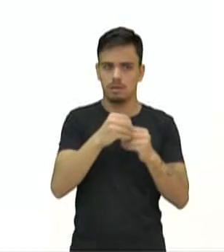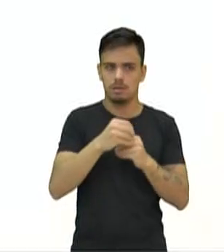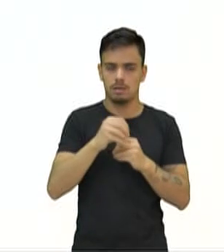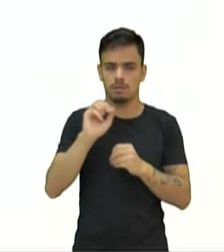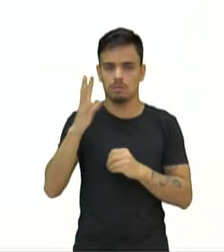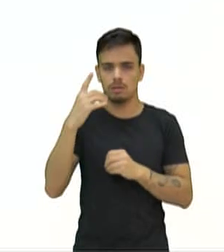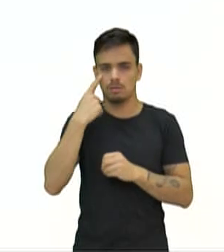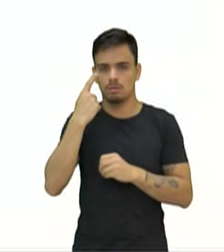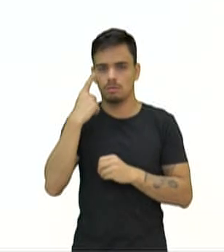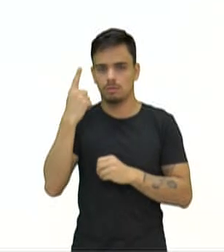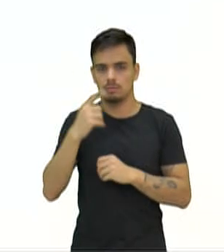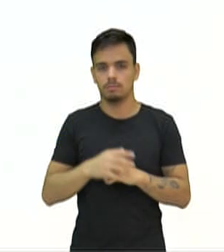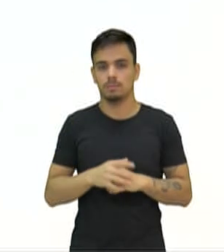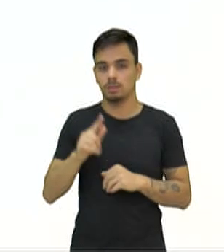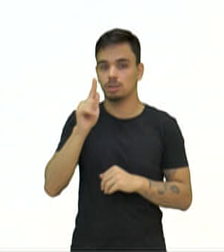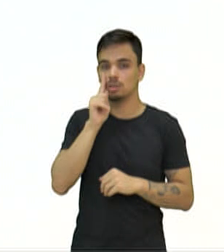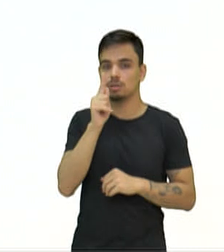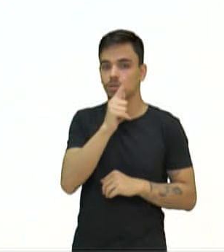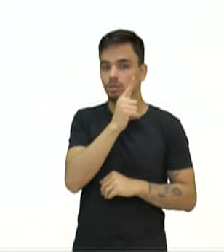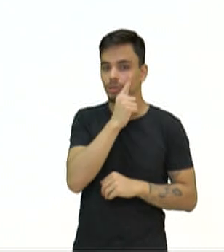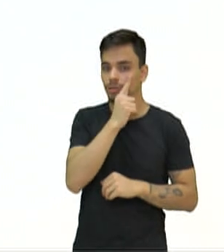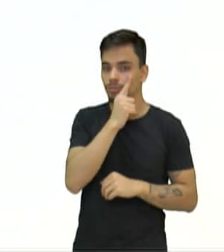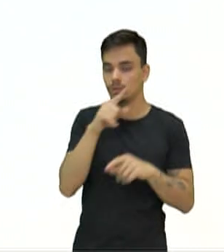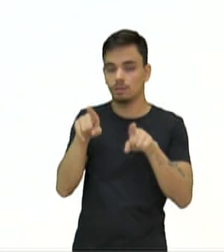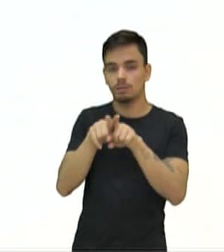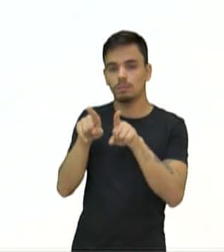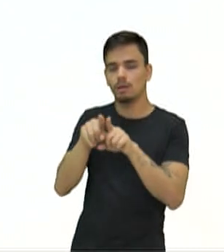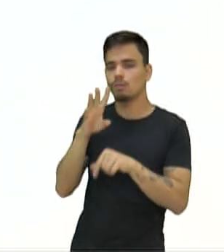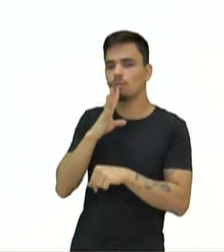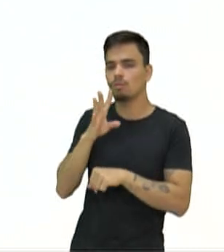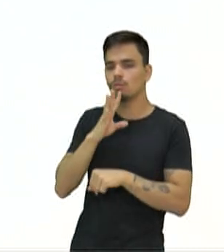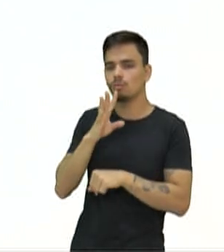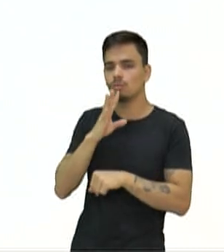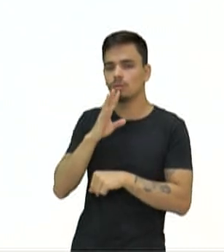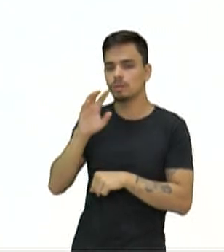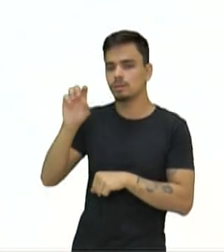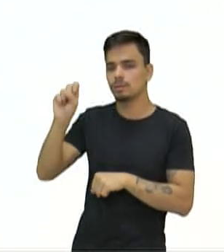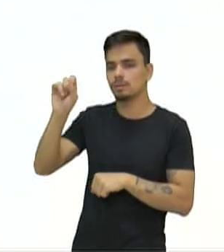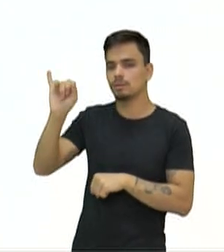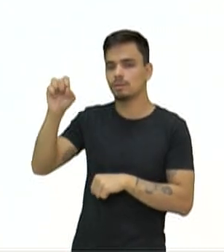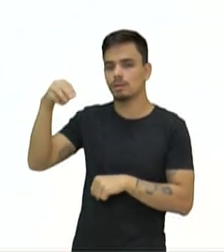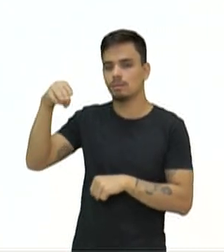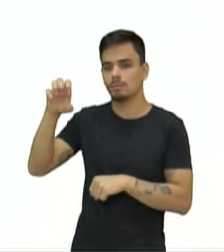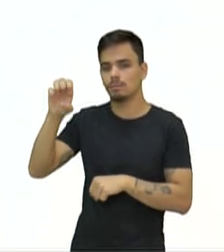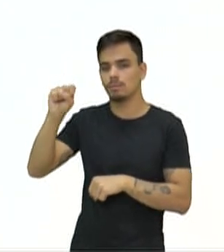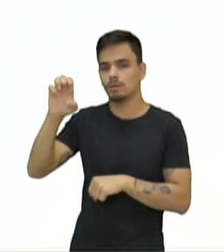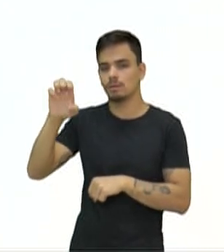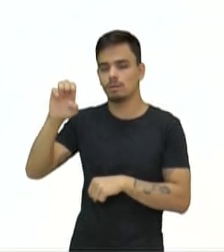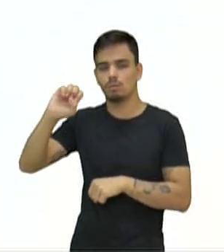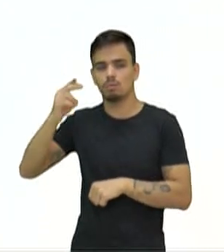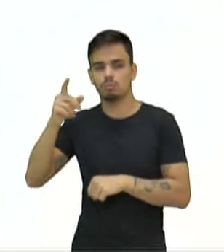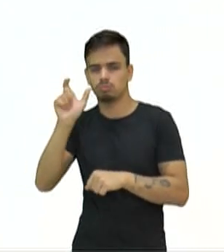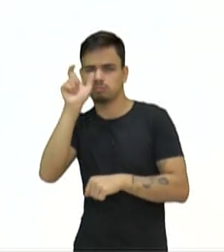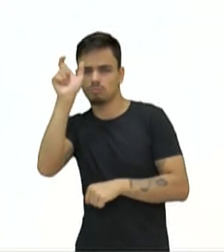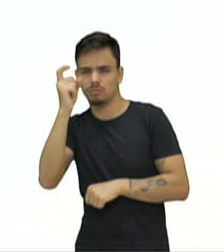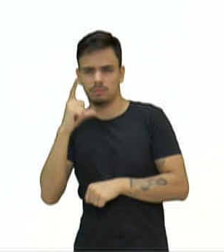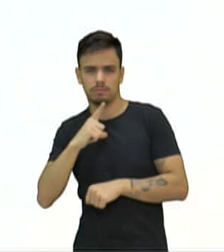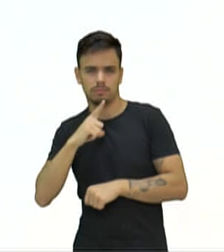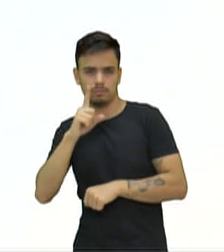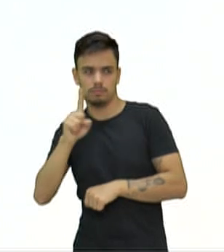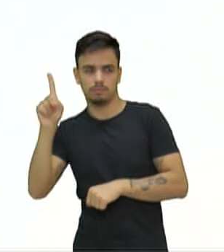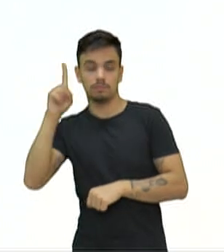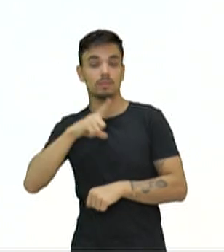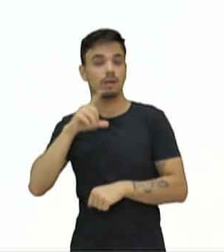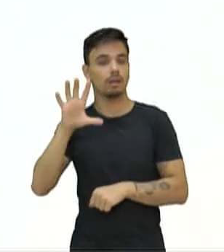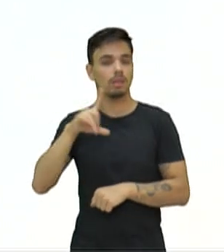irregular, formando os chamados gêmeos conjugados, também conhecidos como gêmeos siameses ou chipófagos. Nesse caso, eles